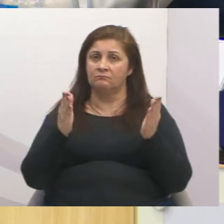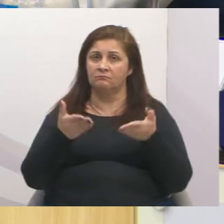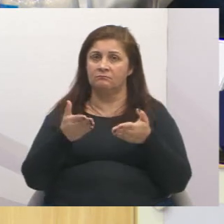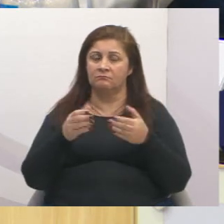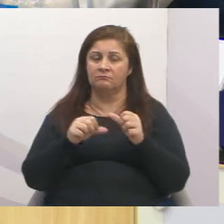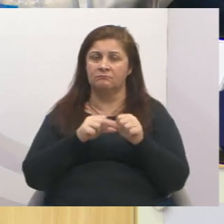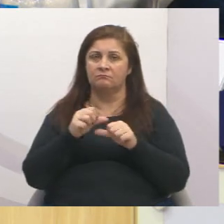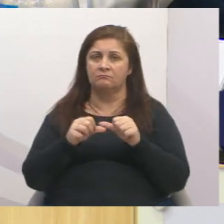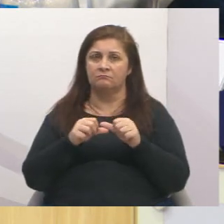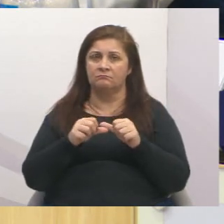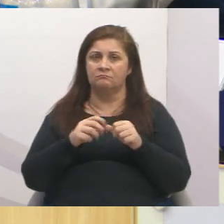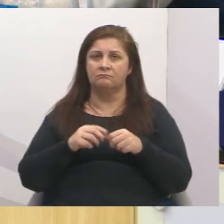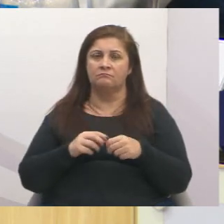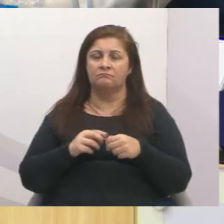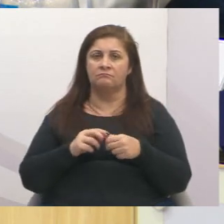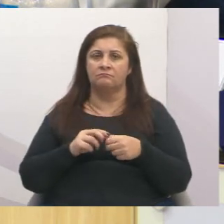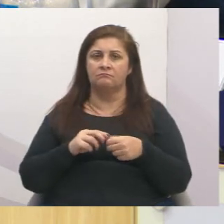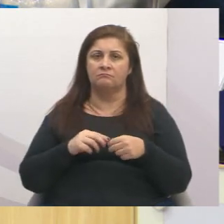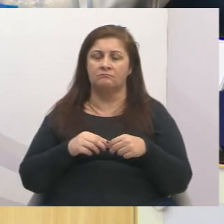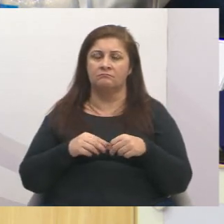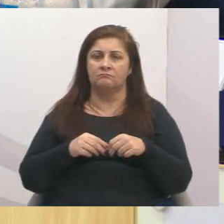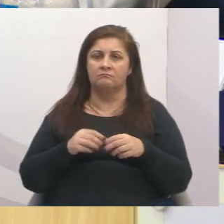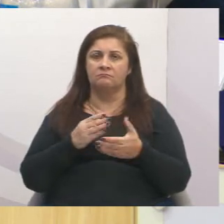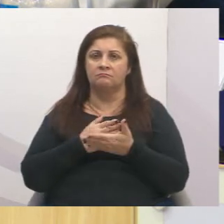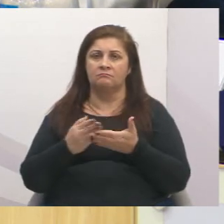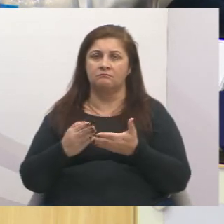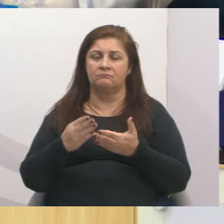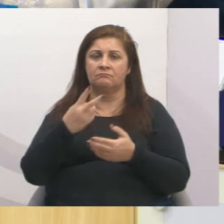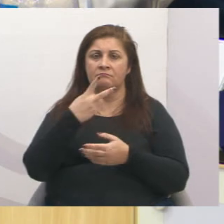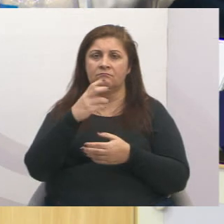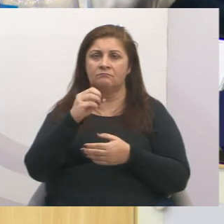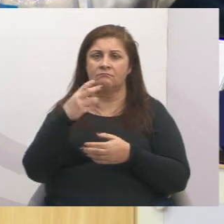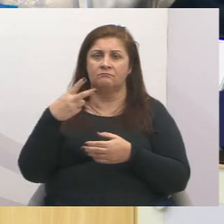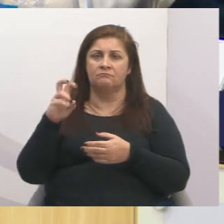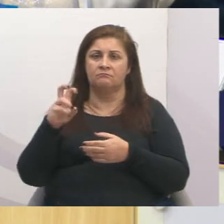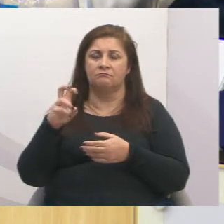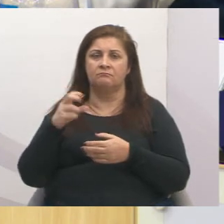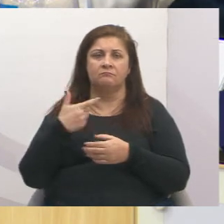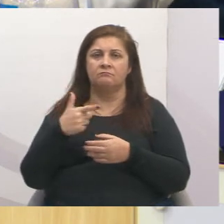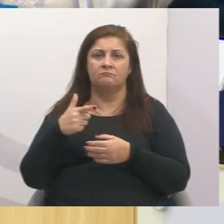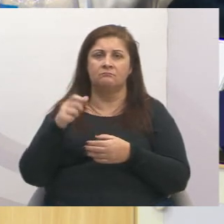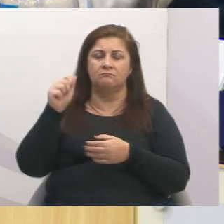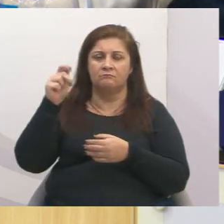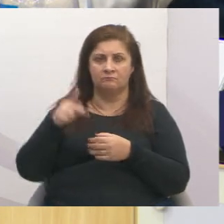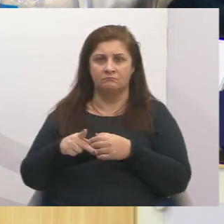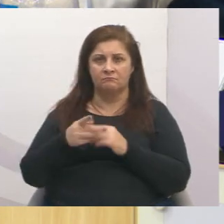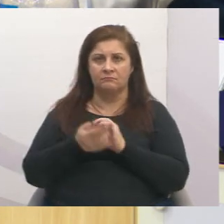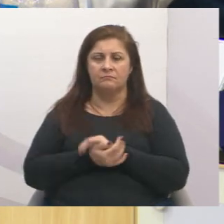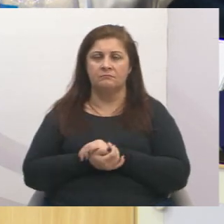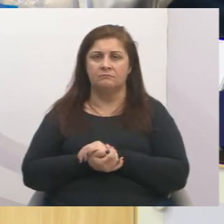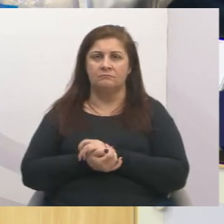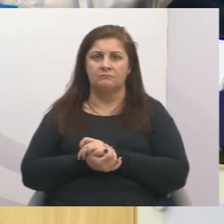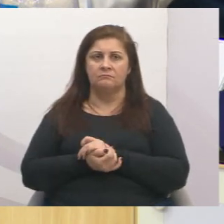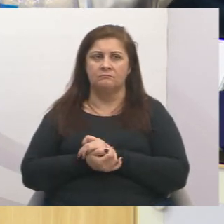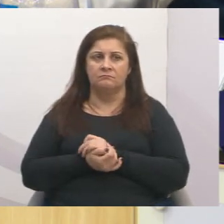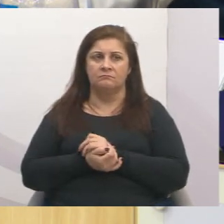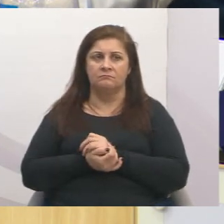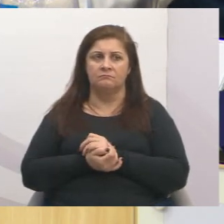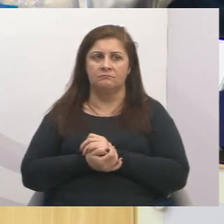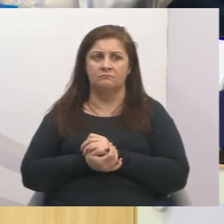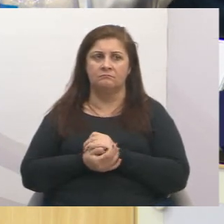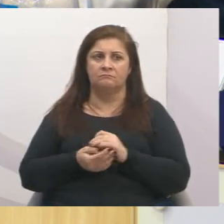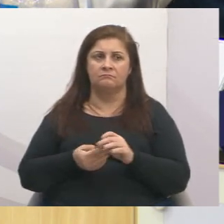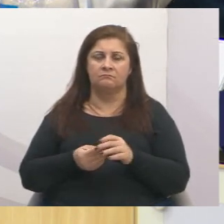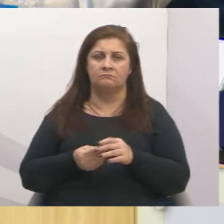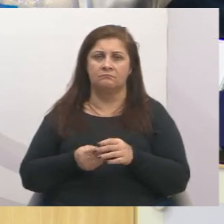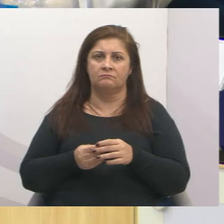reforma este ano, a partir de 2025, o município de Jacareí não terá capacidade de investimento.